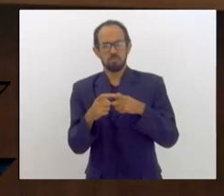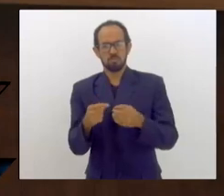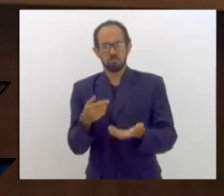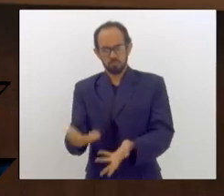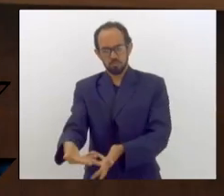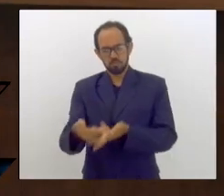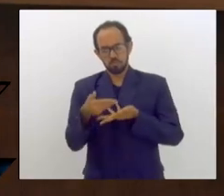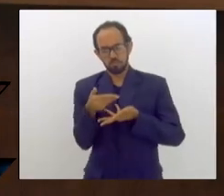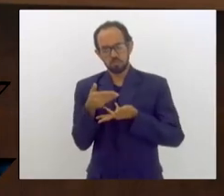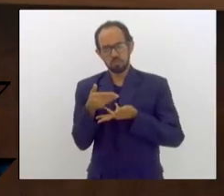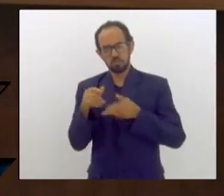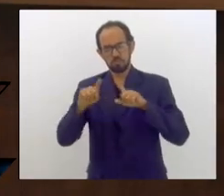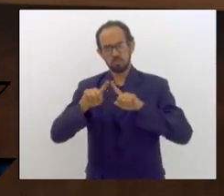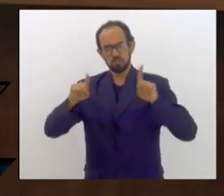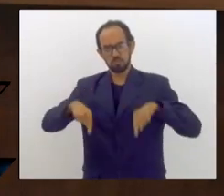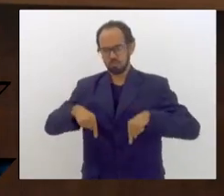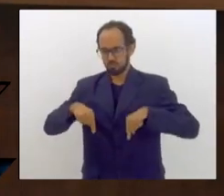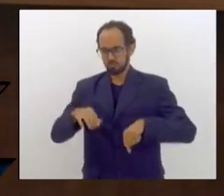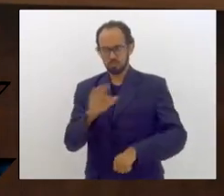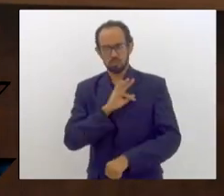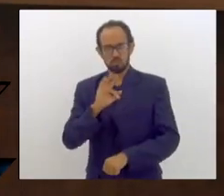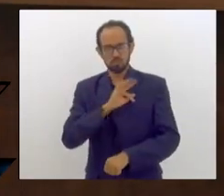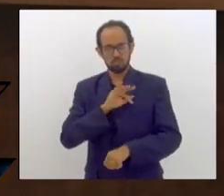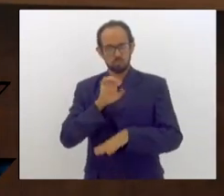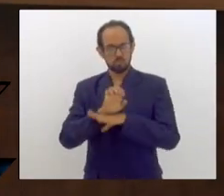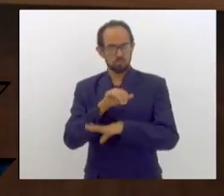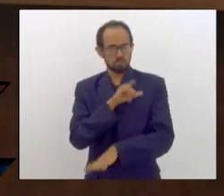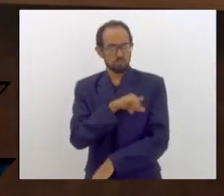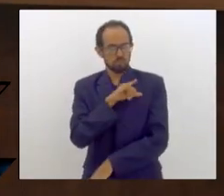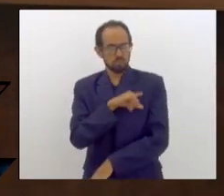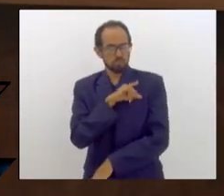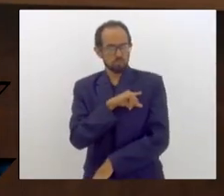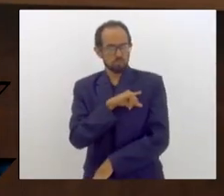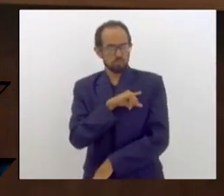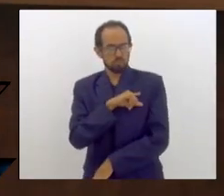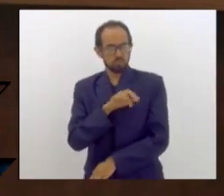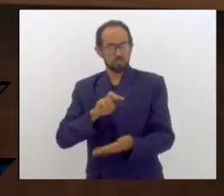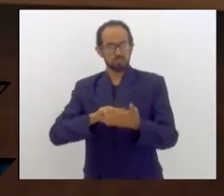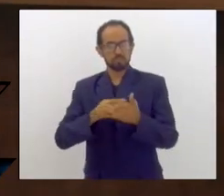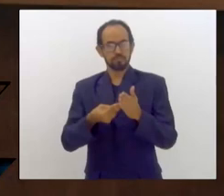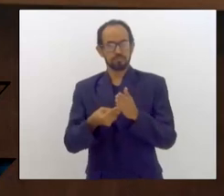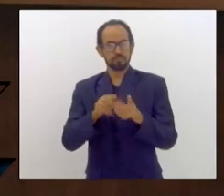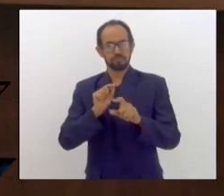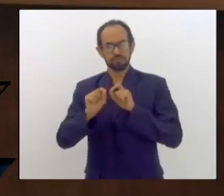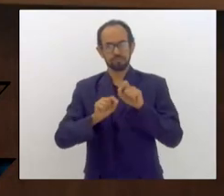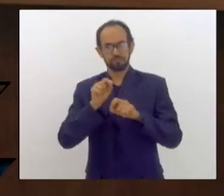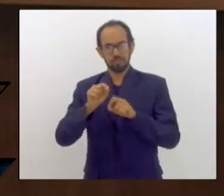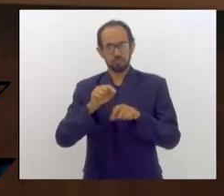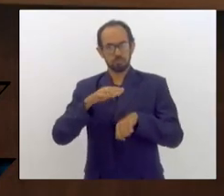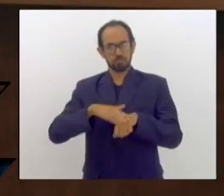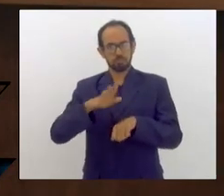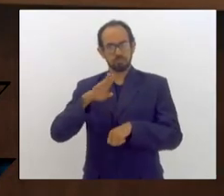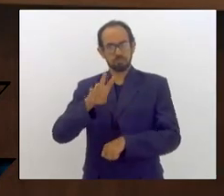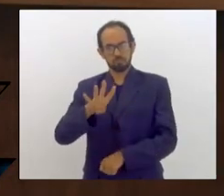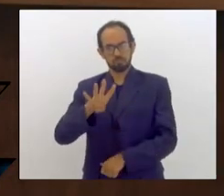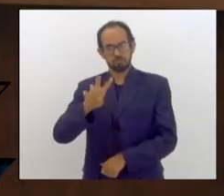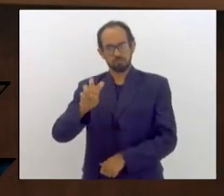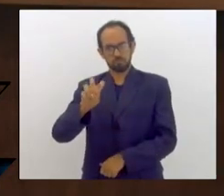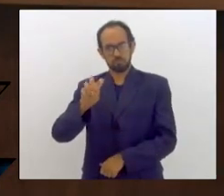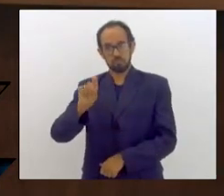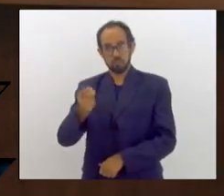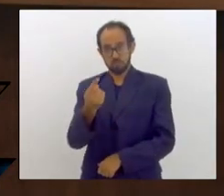nos quadros da polícia do estado do Rio de Janeiro. Ou seja, a gente tem aí um corpo de mais de 45 mil homens